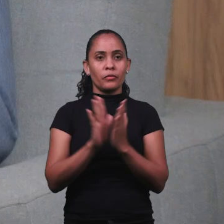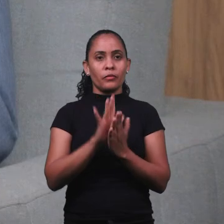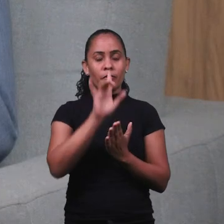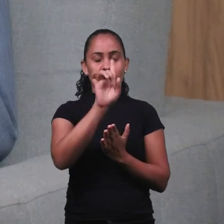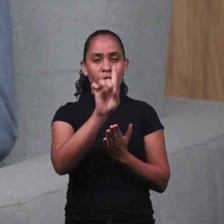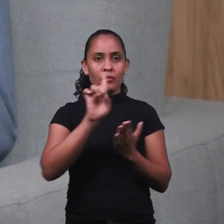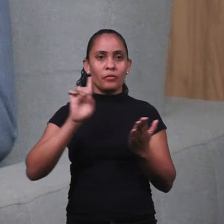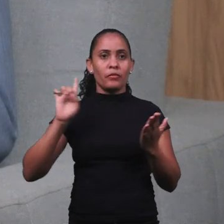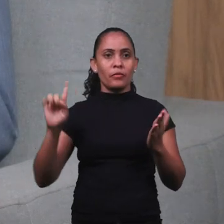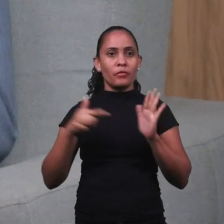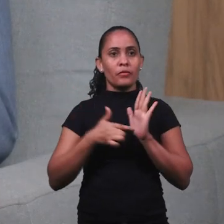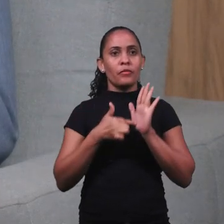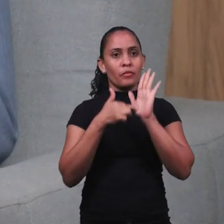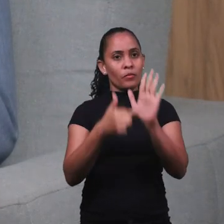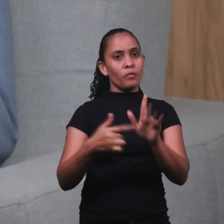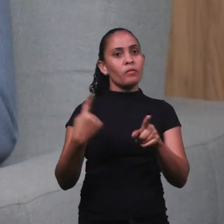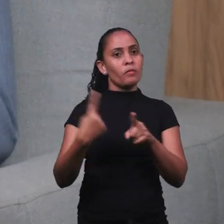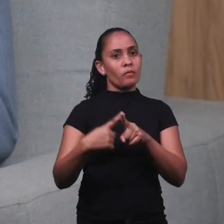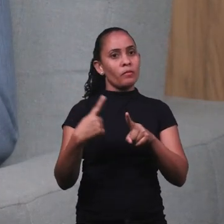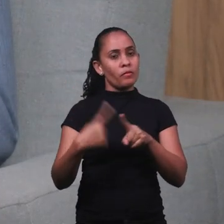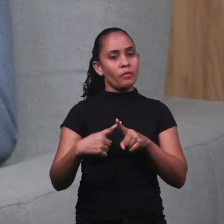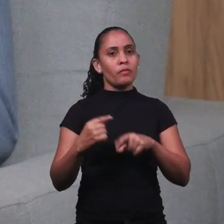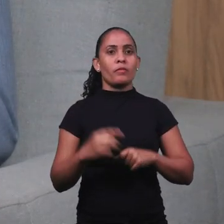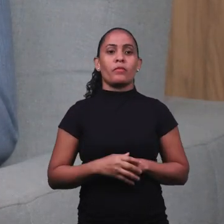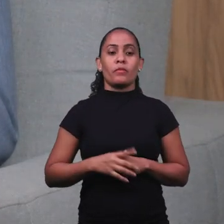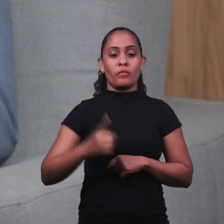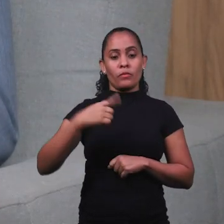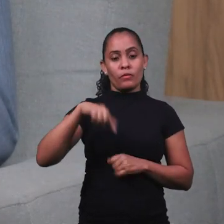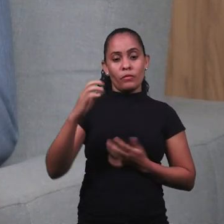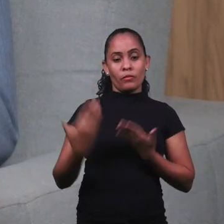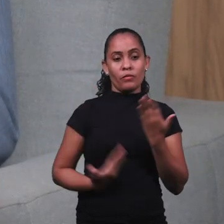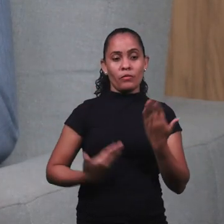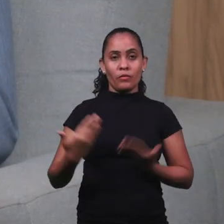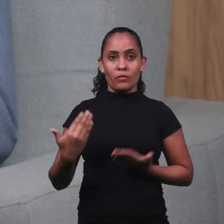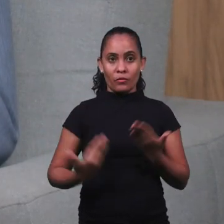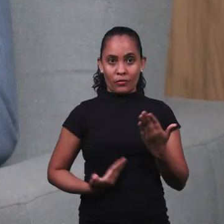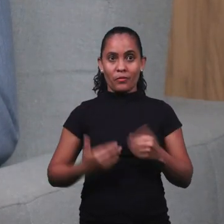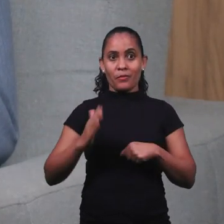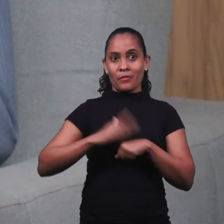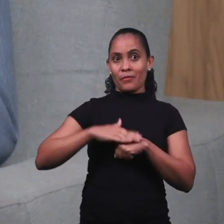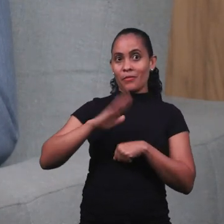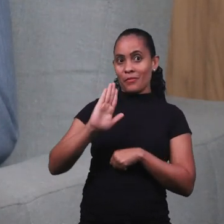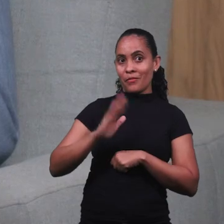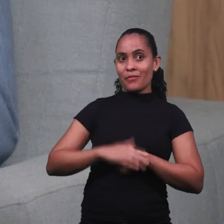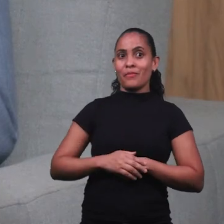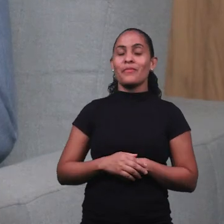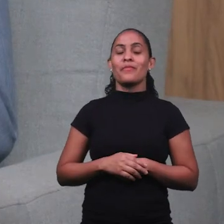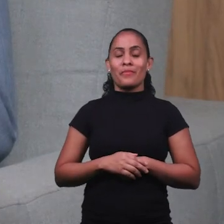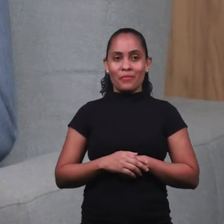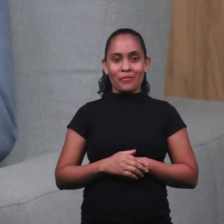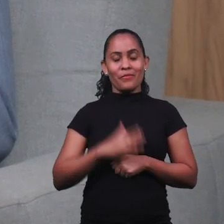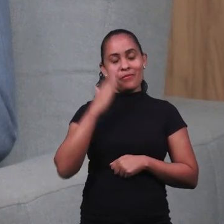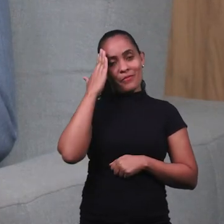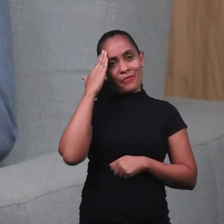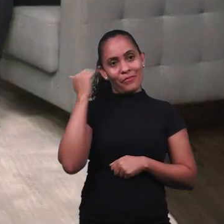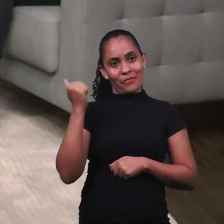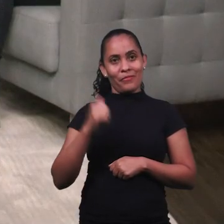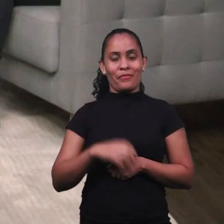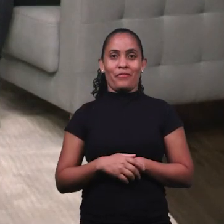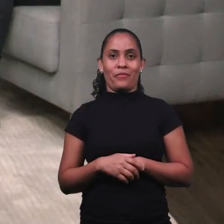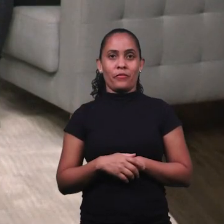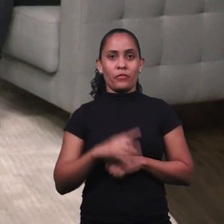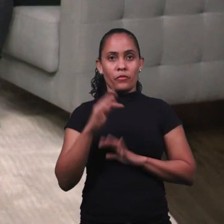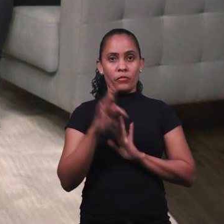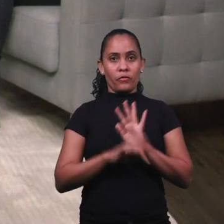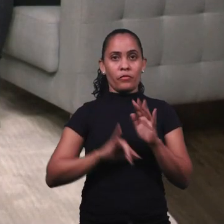Deus que mostra por que os nossos irmãos idosos são considerados mais sábios. Está aqui, ó, o texto